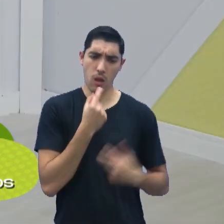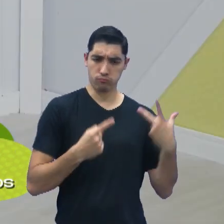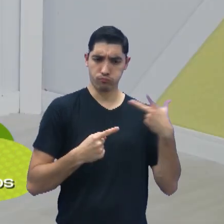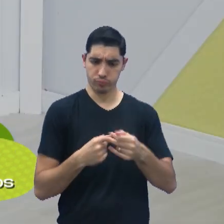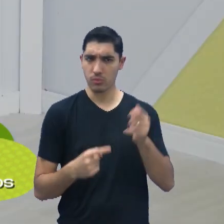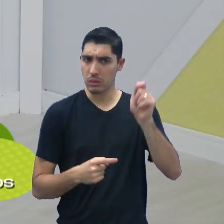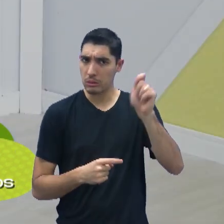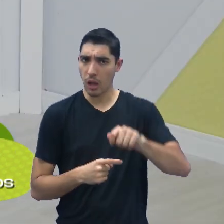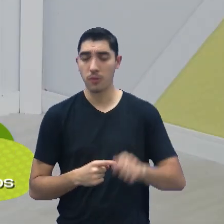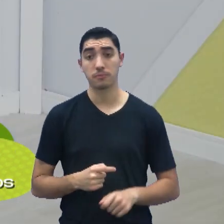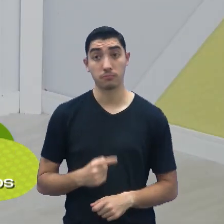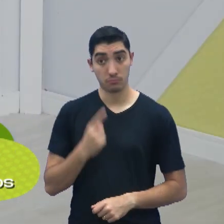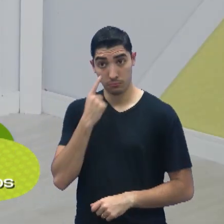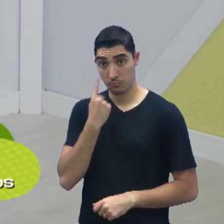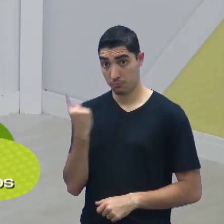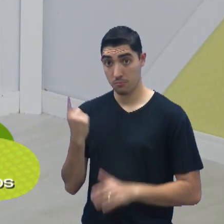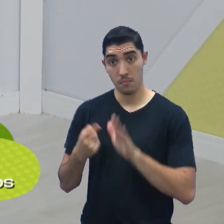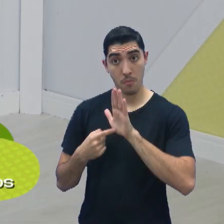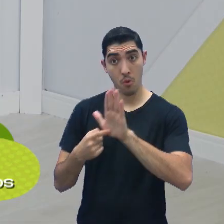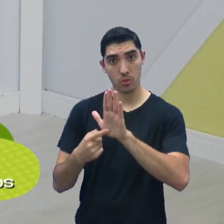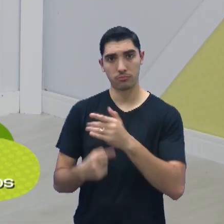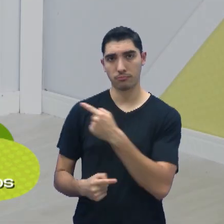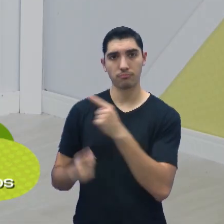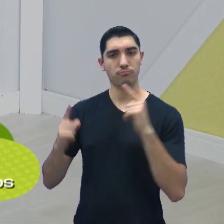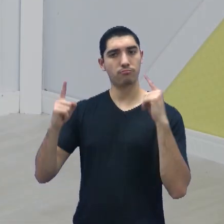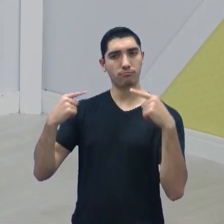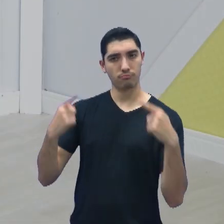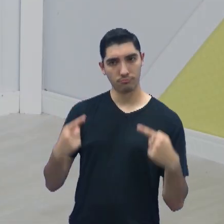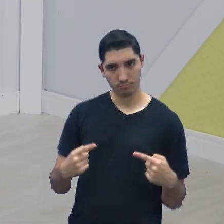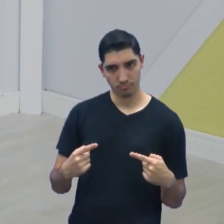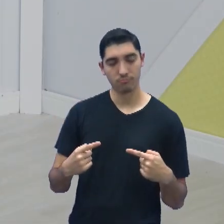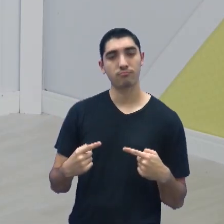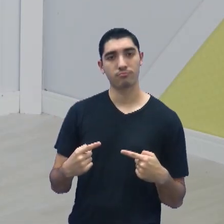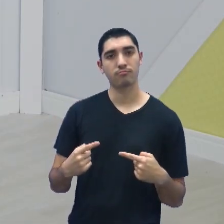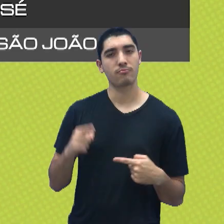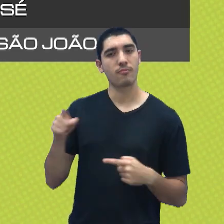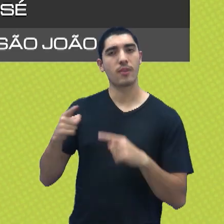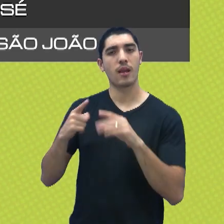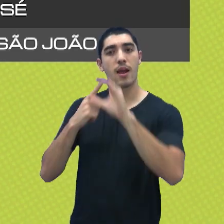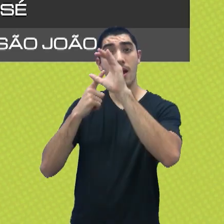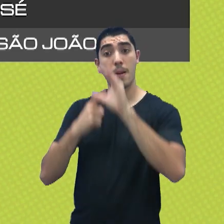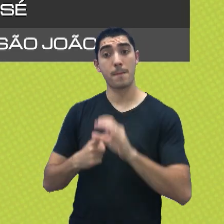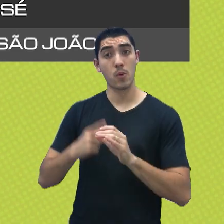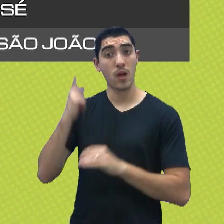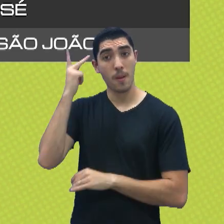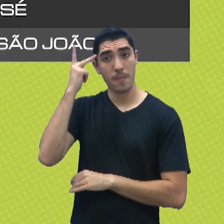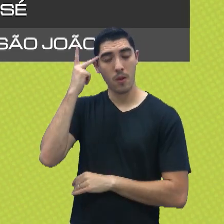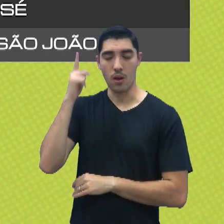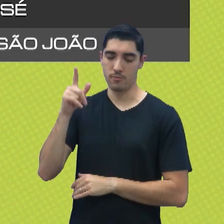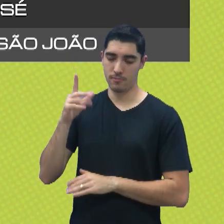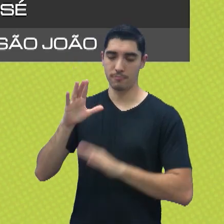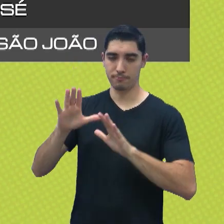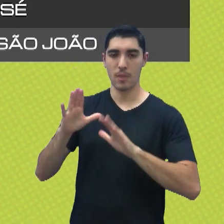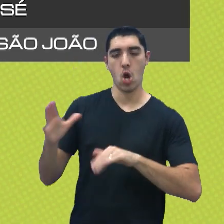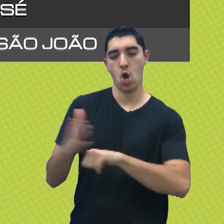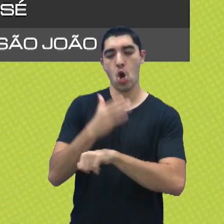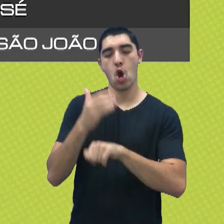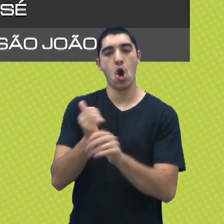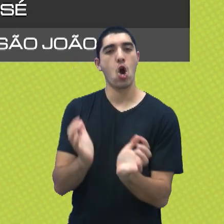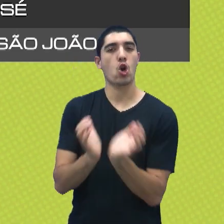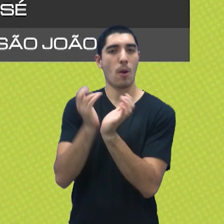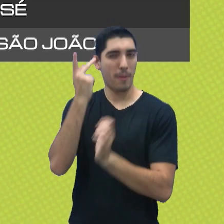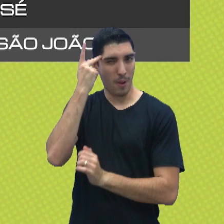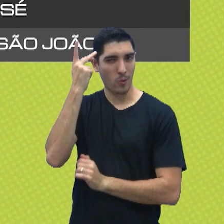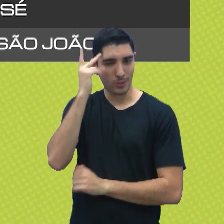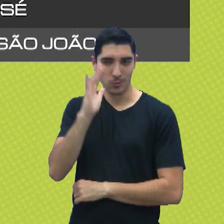bem. Rodrigo, coloca pra gente, por favor, aqui então os confrontos dos jogos de ida do Campeonato Paulista, da Copa Paulista, melhor dizendo, 2025. Amanhã